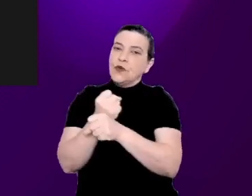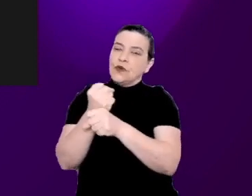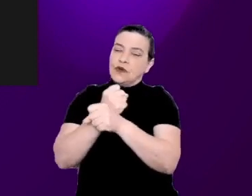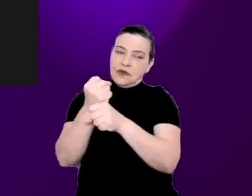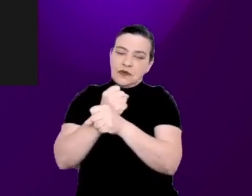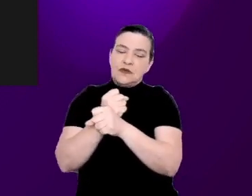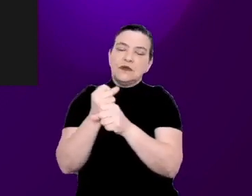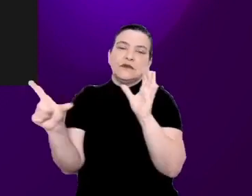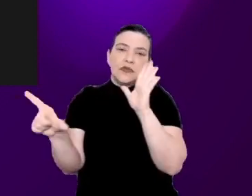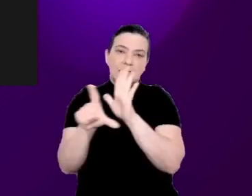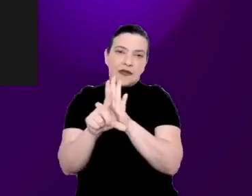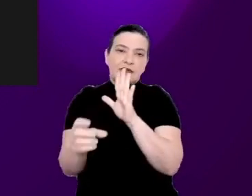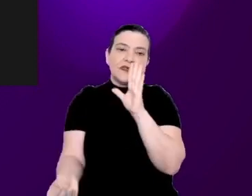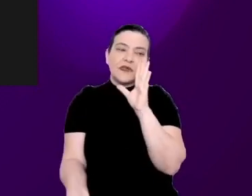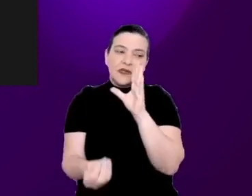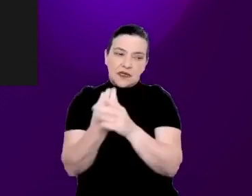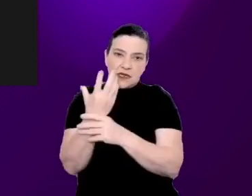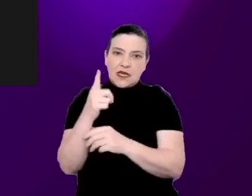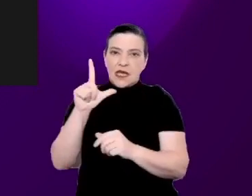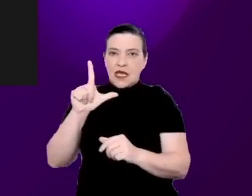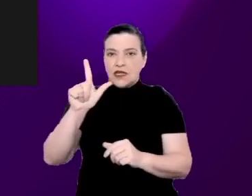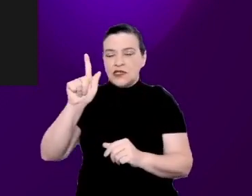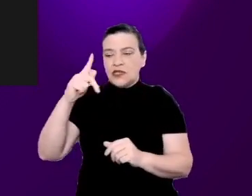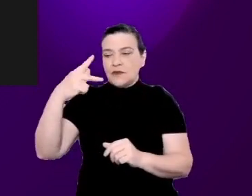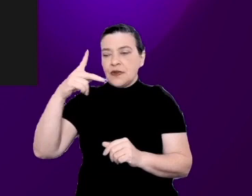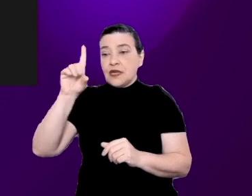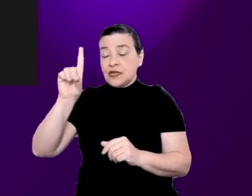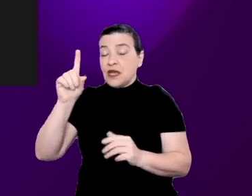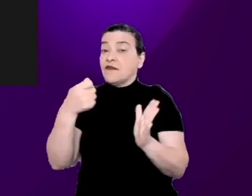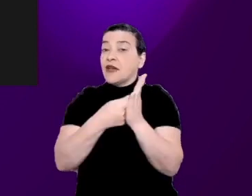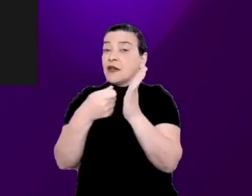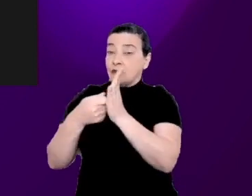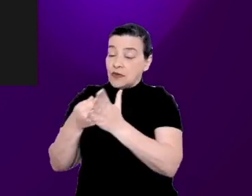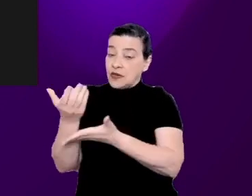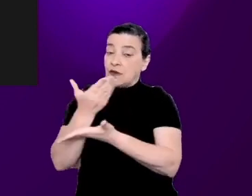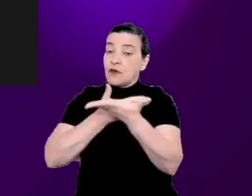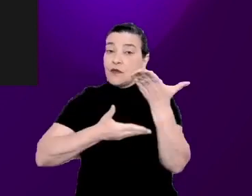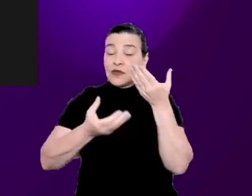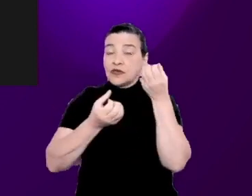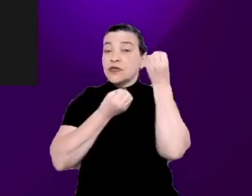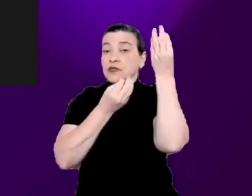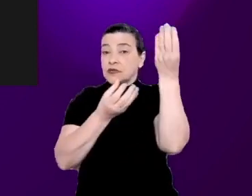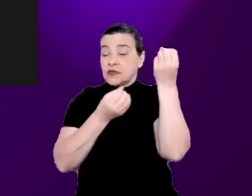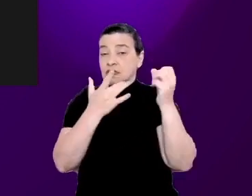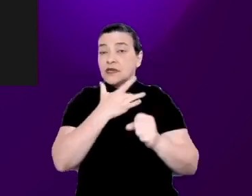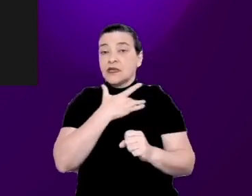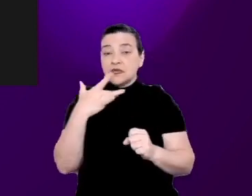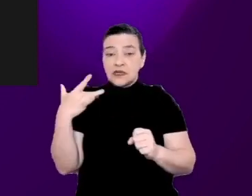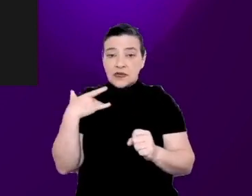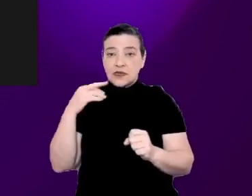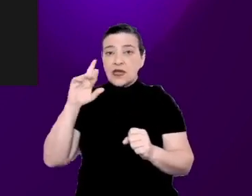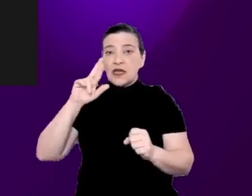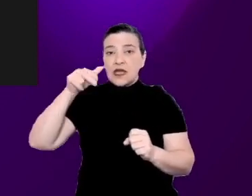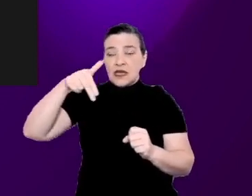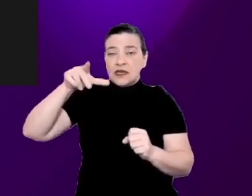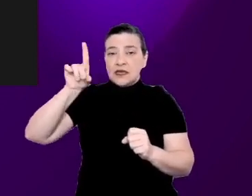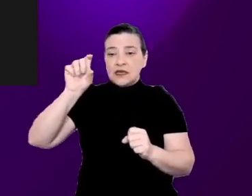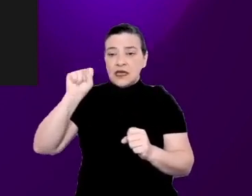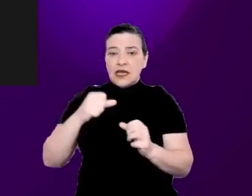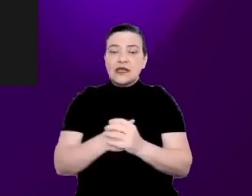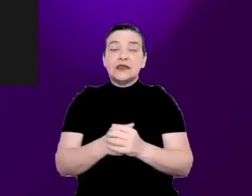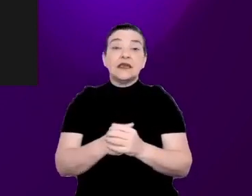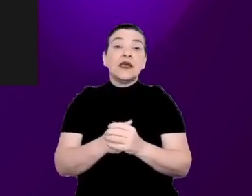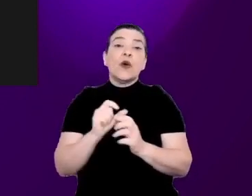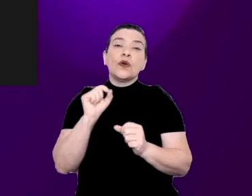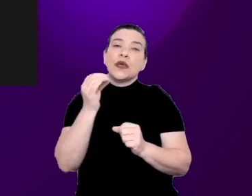uma lei similar à LGPD, que vai nos obrigar a compartilhar dados da saúde suplementar com a RNDS. Isso vai ser o fim de uma era